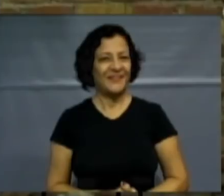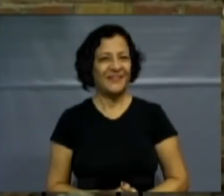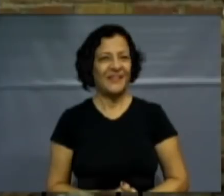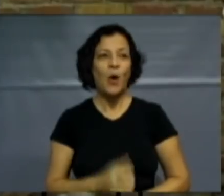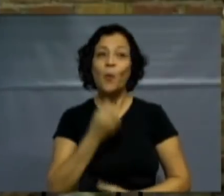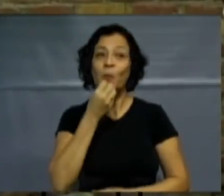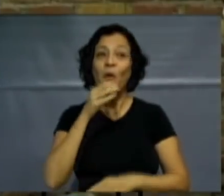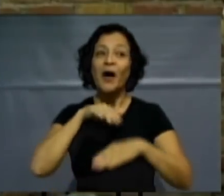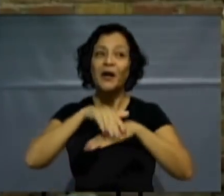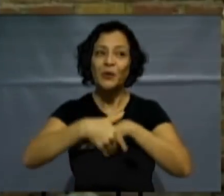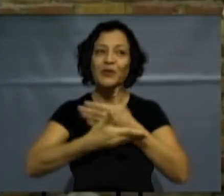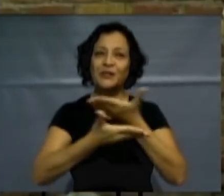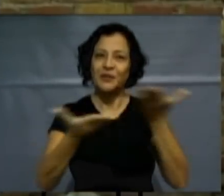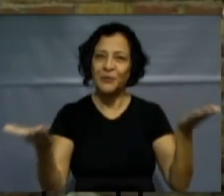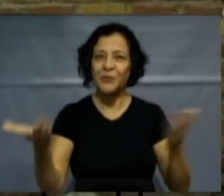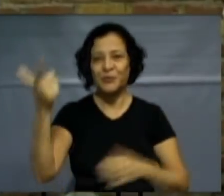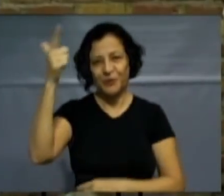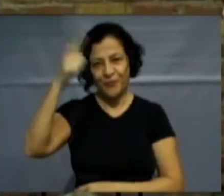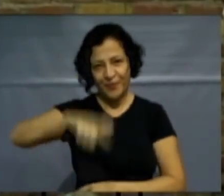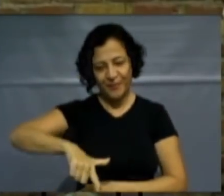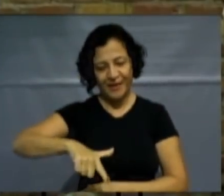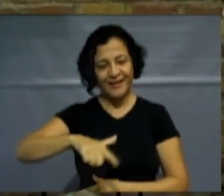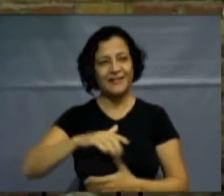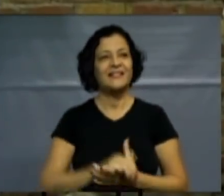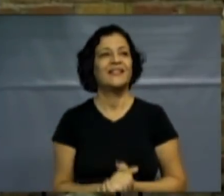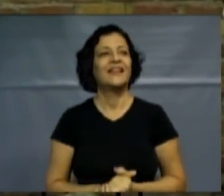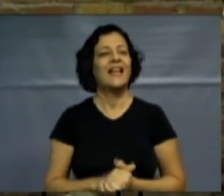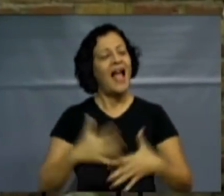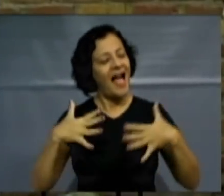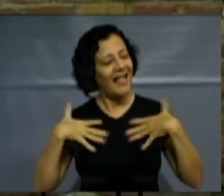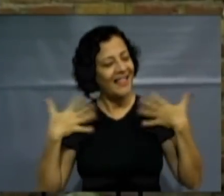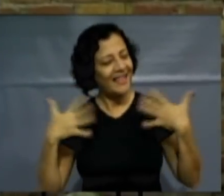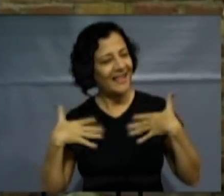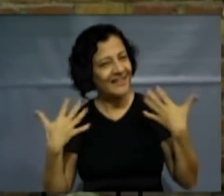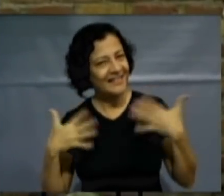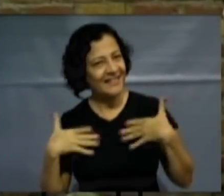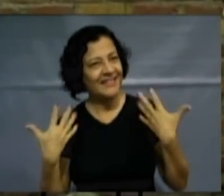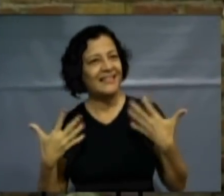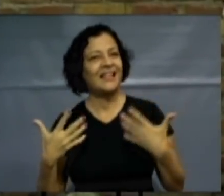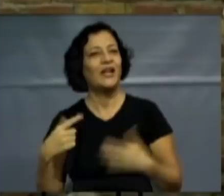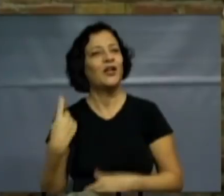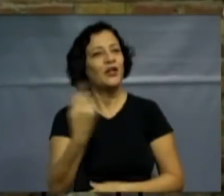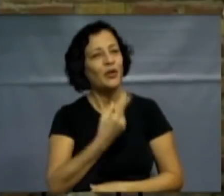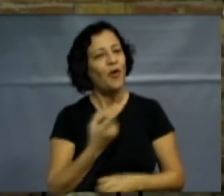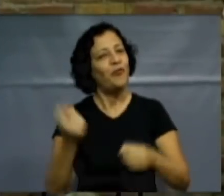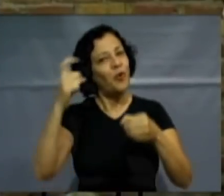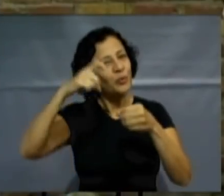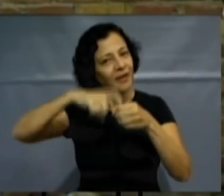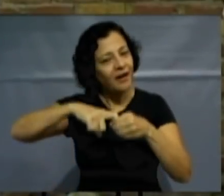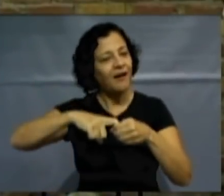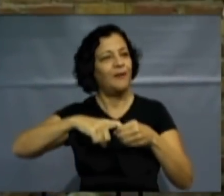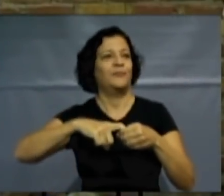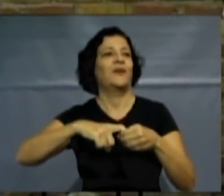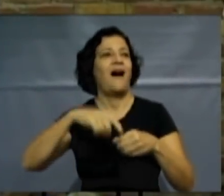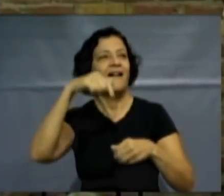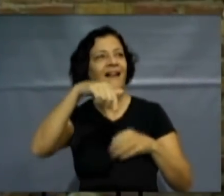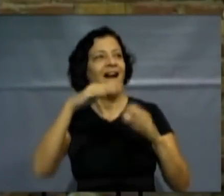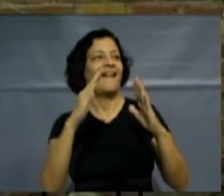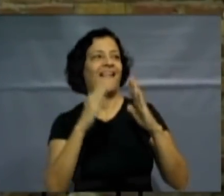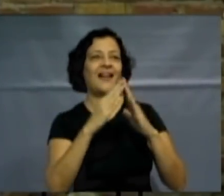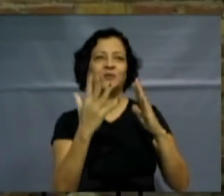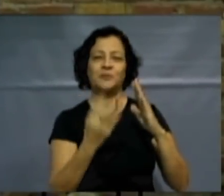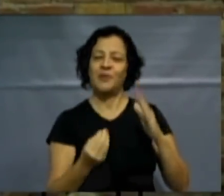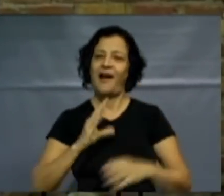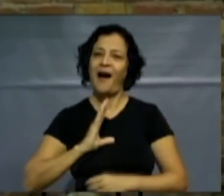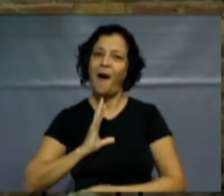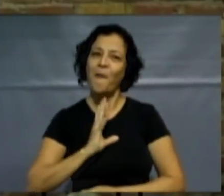Boa noite a todos, então, novamente. É com muita alegria que a gente retorna a esta casa de